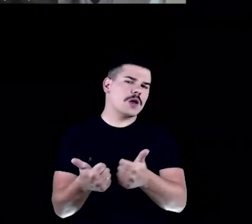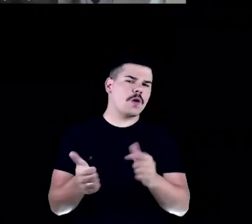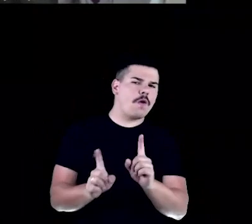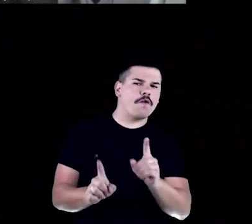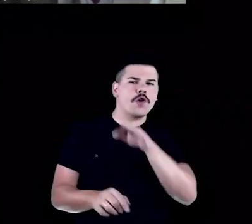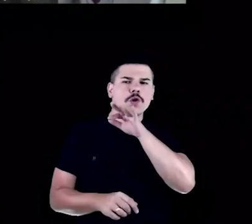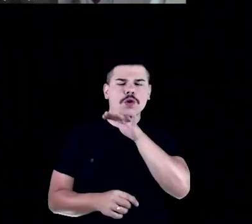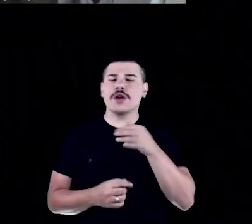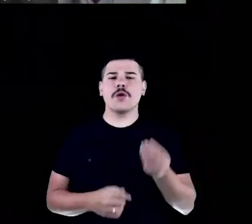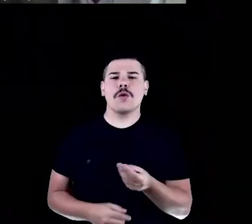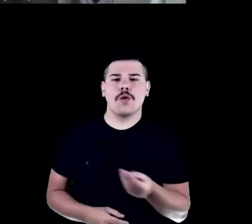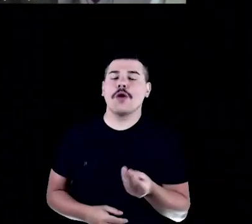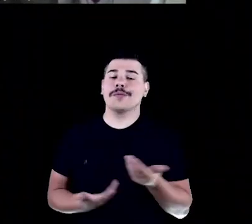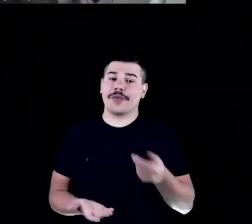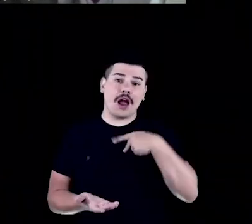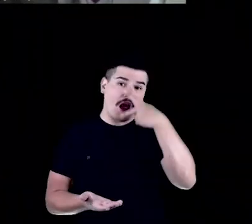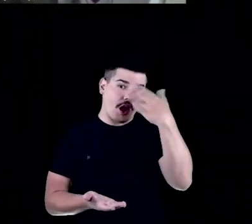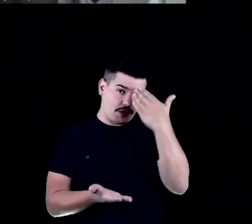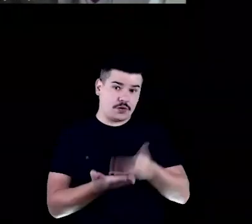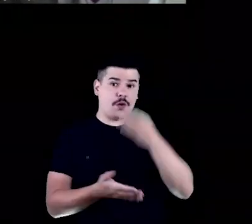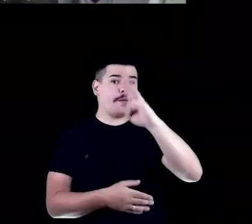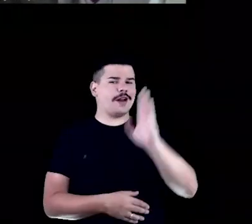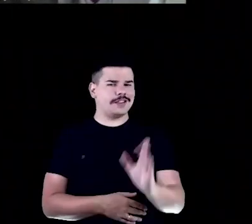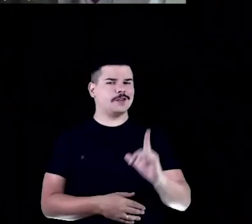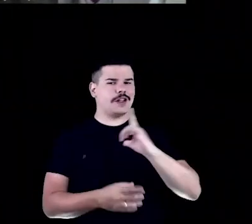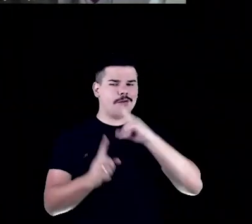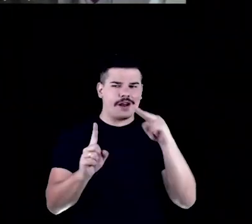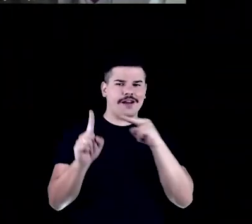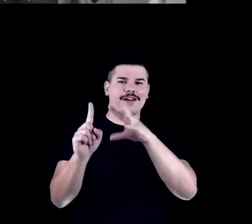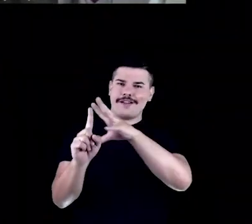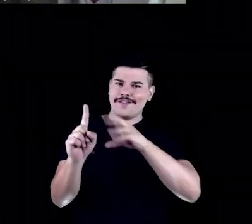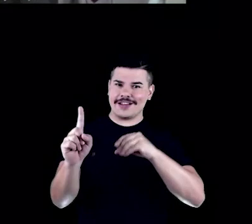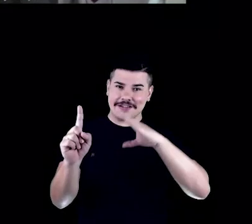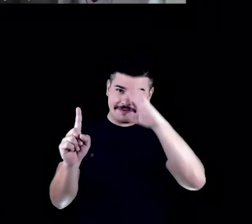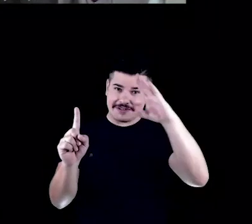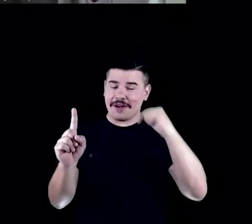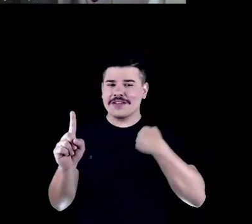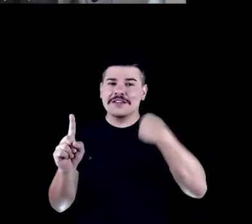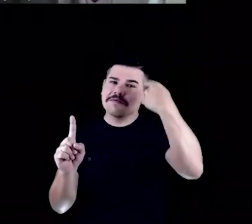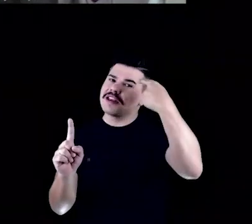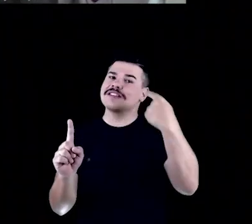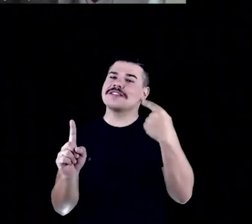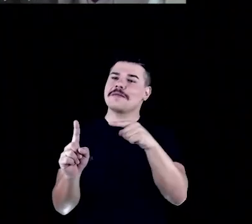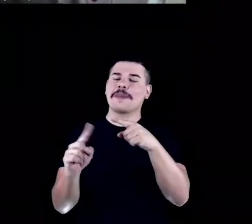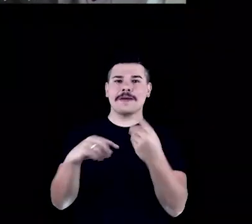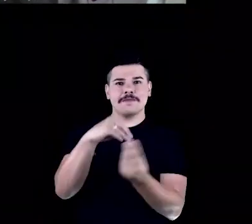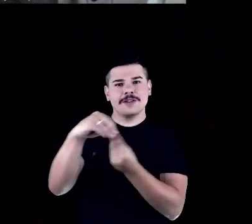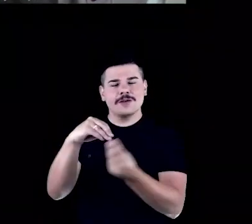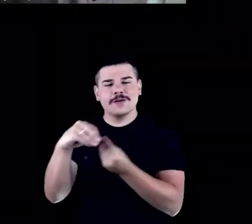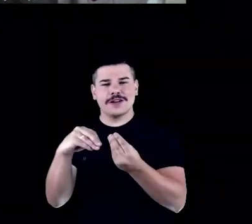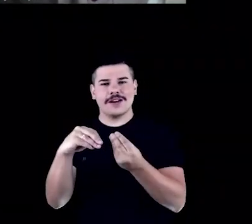para vocês? Vem, porque eu acho que no Brasil eles são uma referência incontornável quando a gente pensa